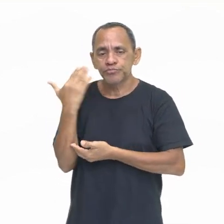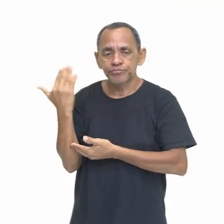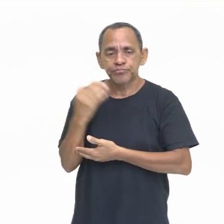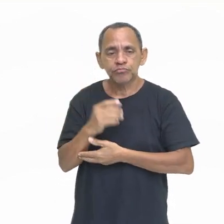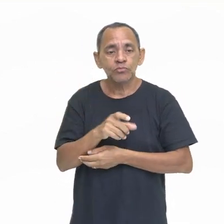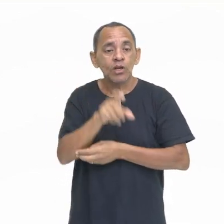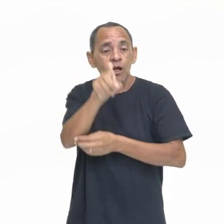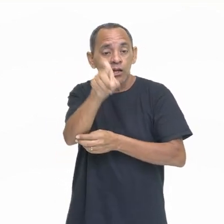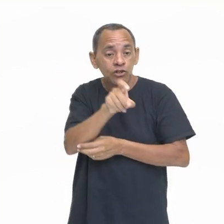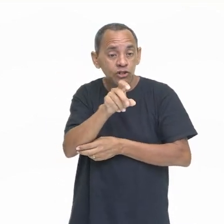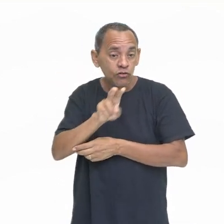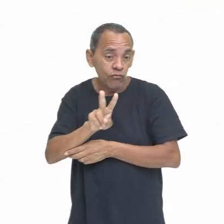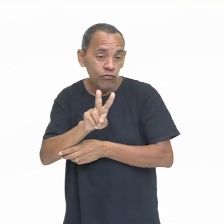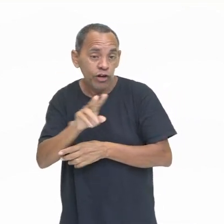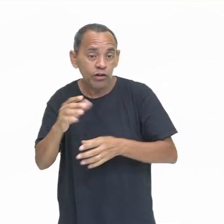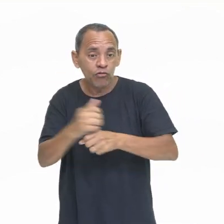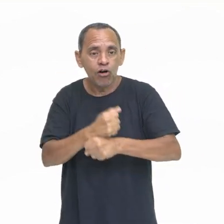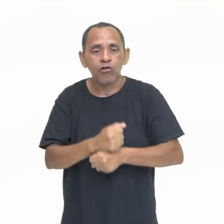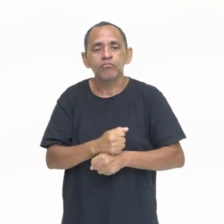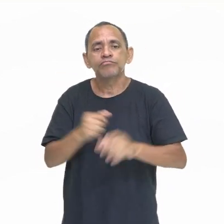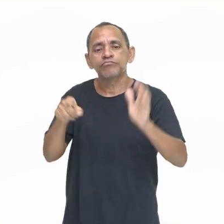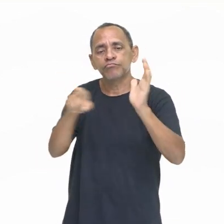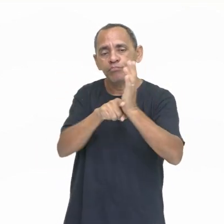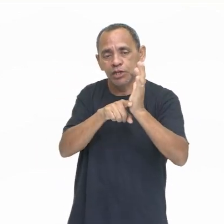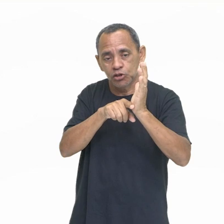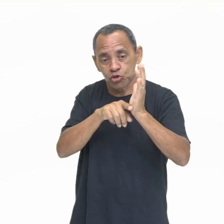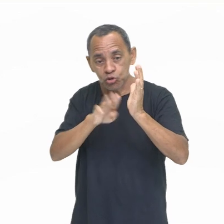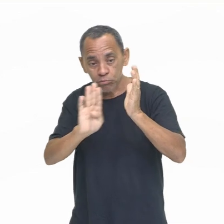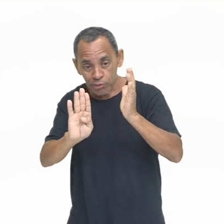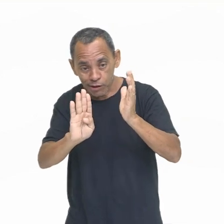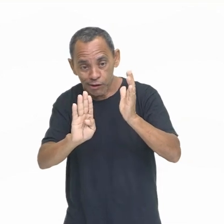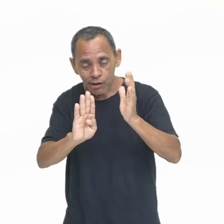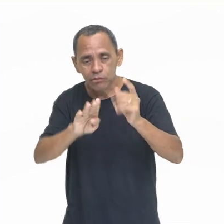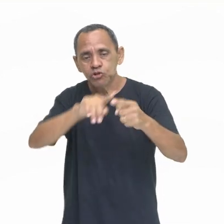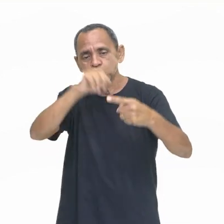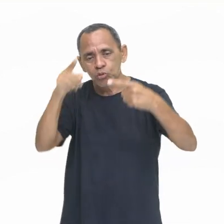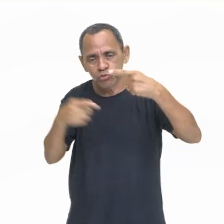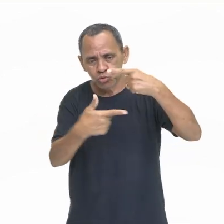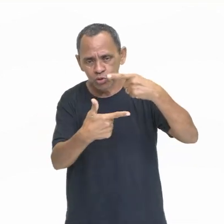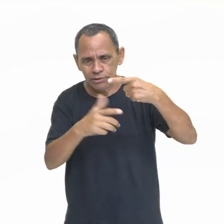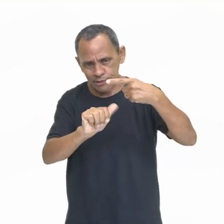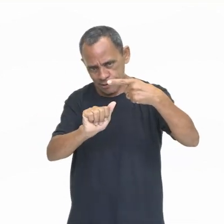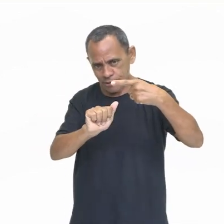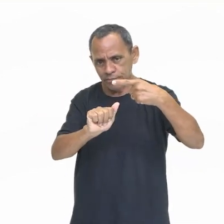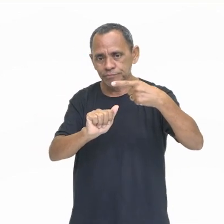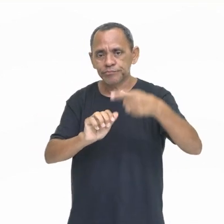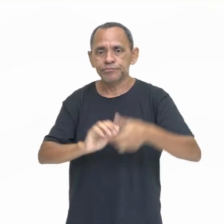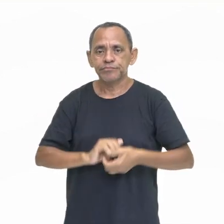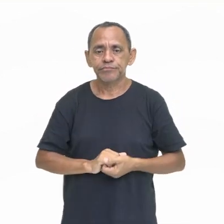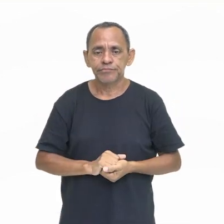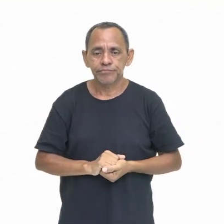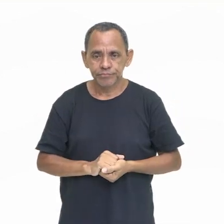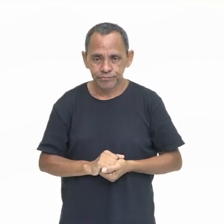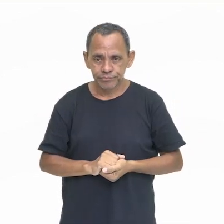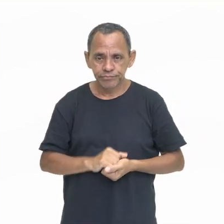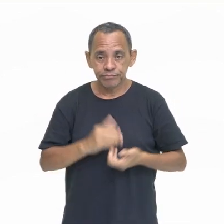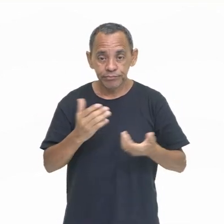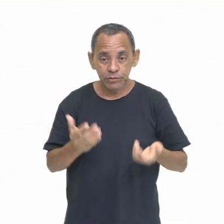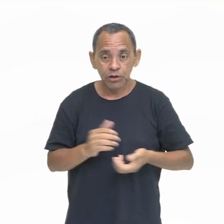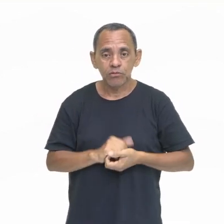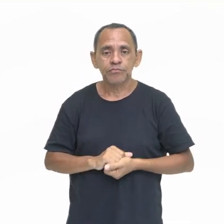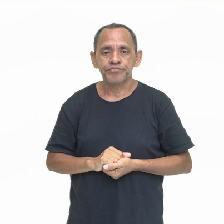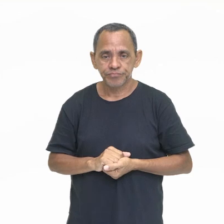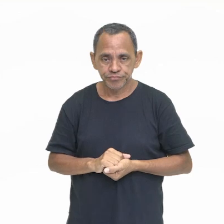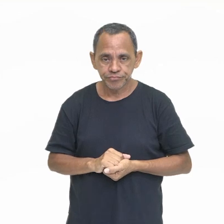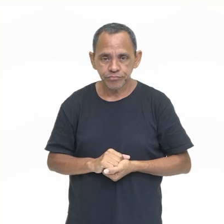informação aqui, ó. O vértice é dado por menos b sobre 2a, certo? Então, ó, dessa função que nós temos